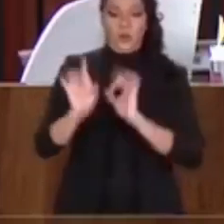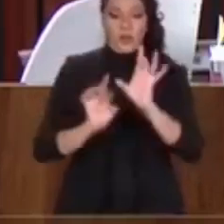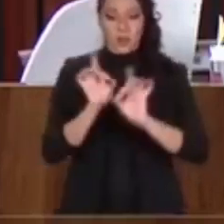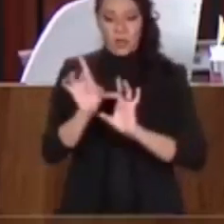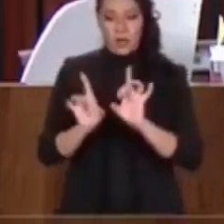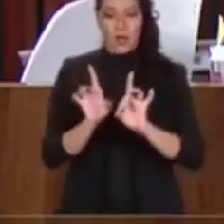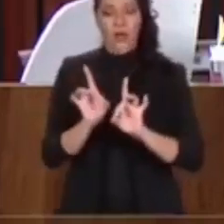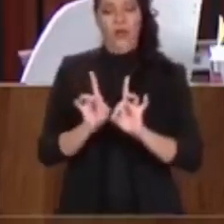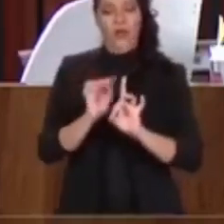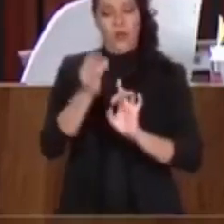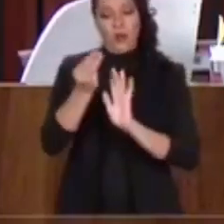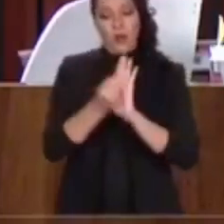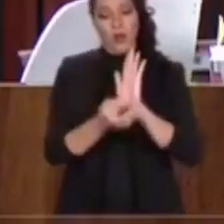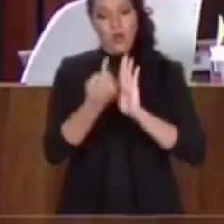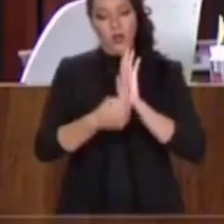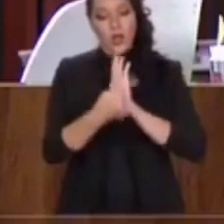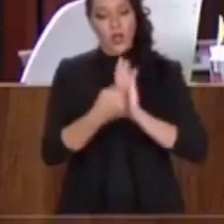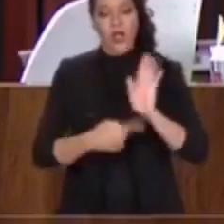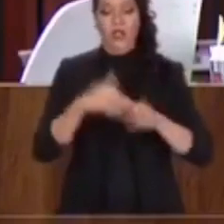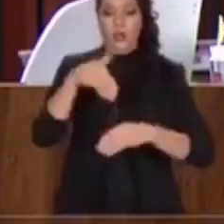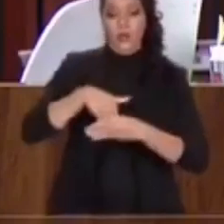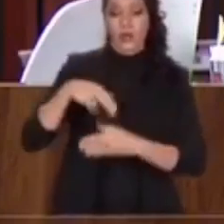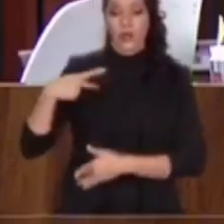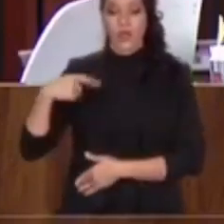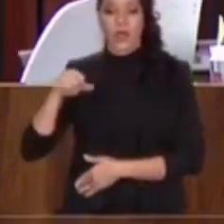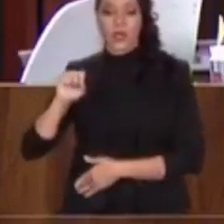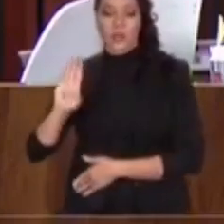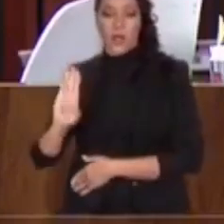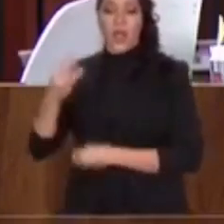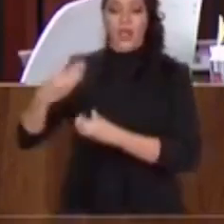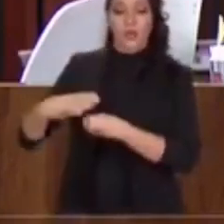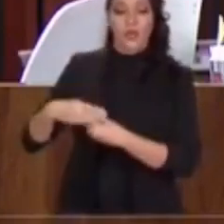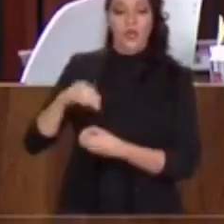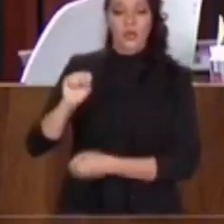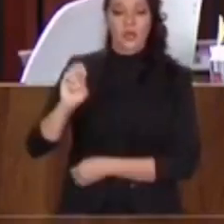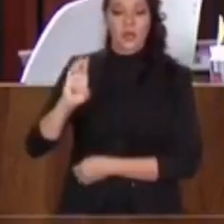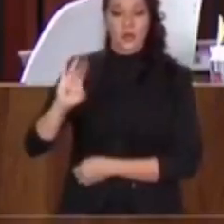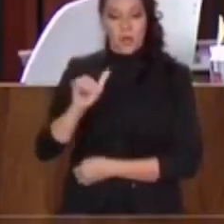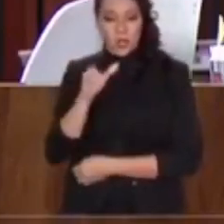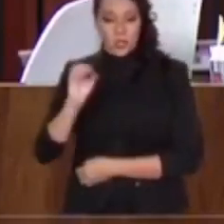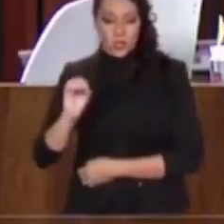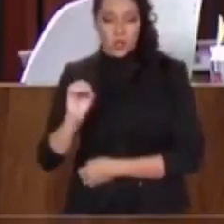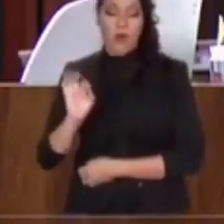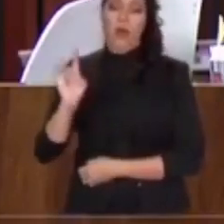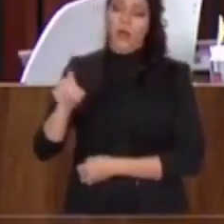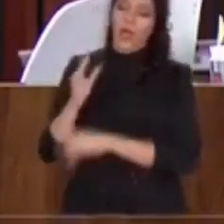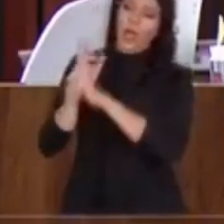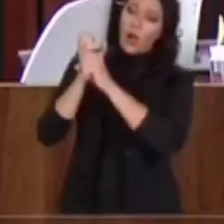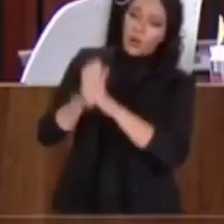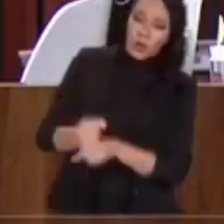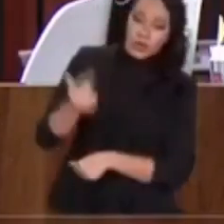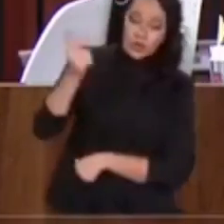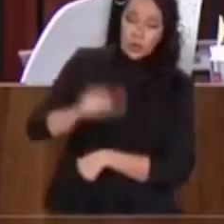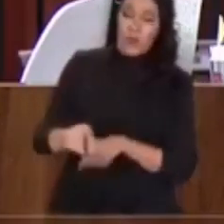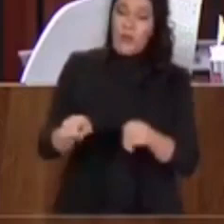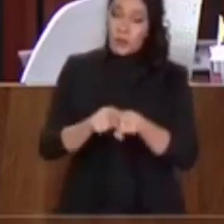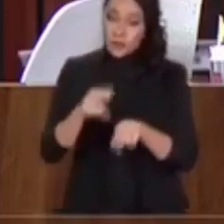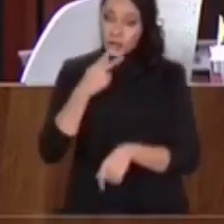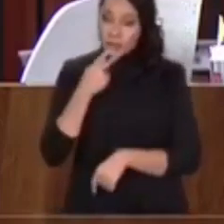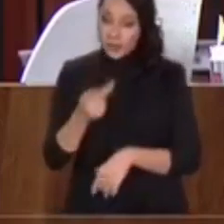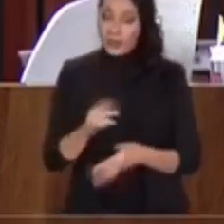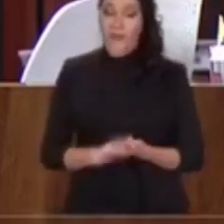decretando a nulidade dos votos recebidos pelo PSB no município de Sebastião Laranjeira determinando o recalculo e saliento